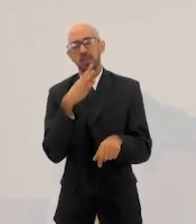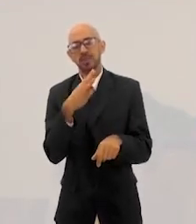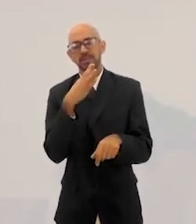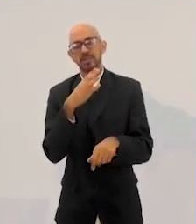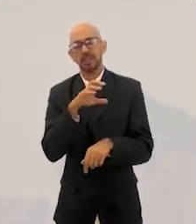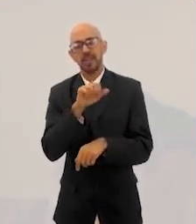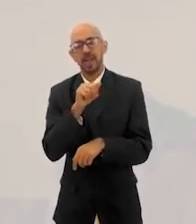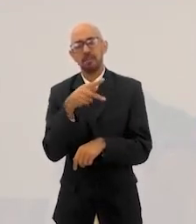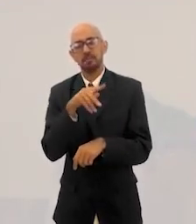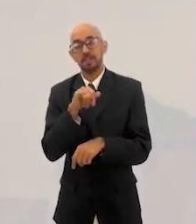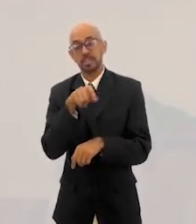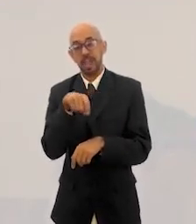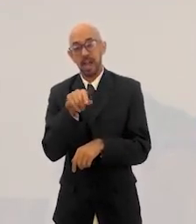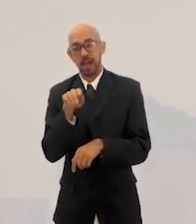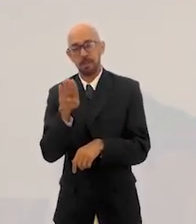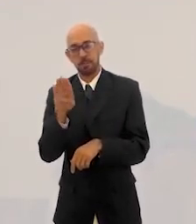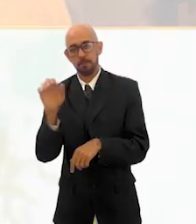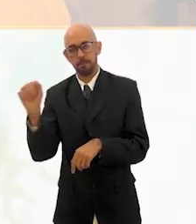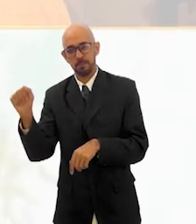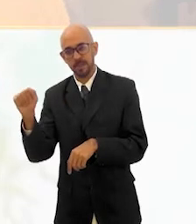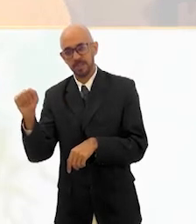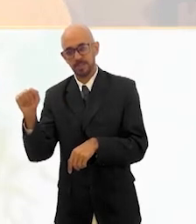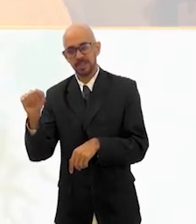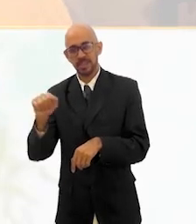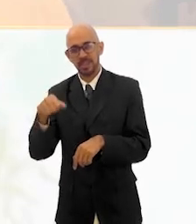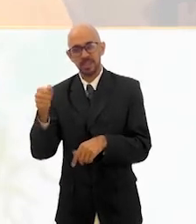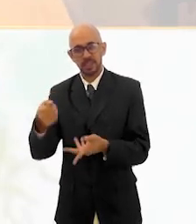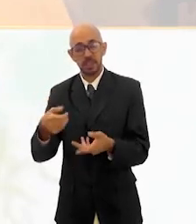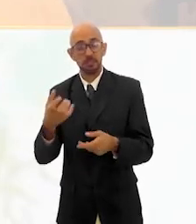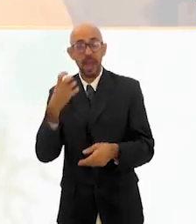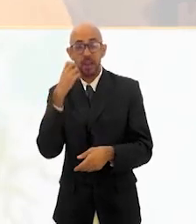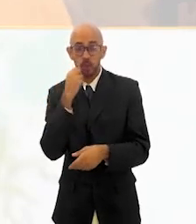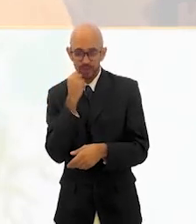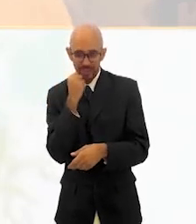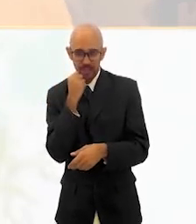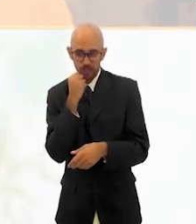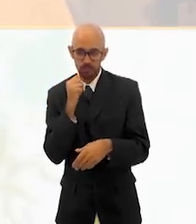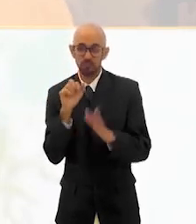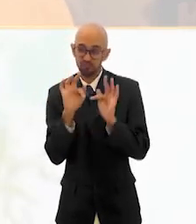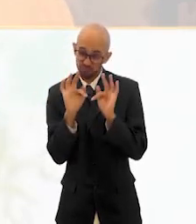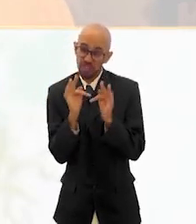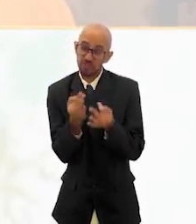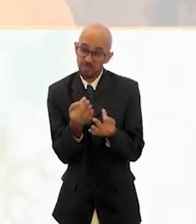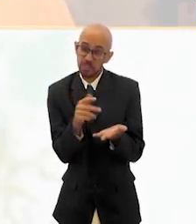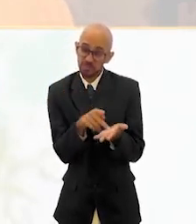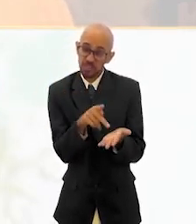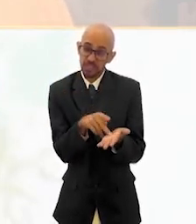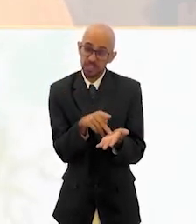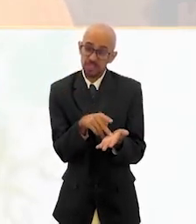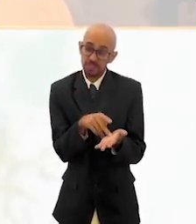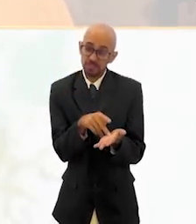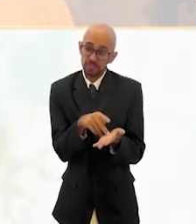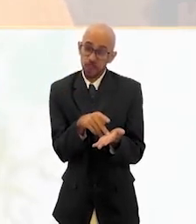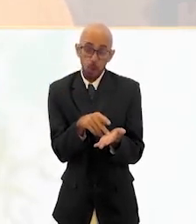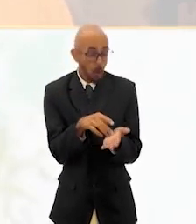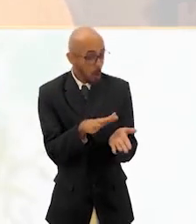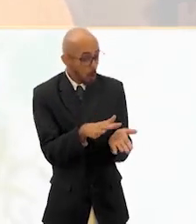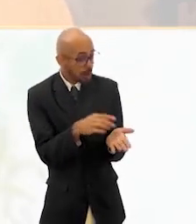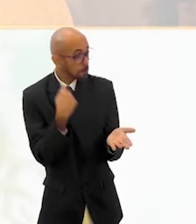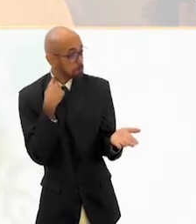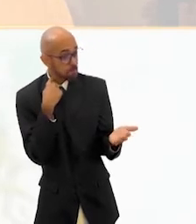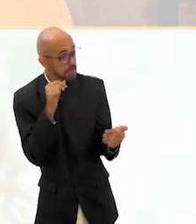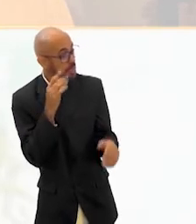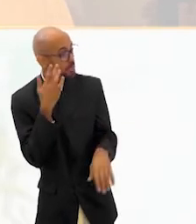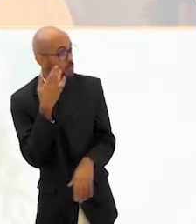lá, me adotaram, né? Tive algumas famílias que me adotaram lá. São É, pessoas assim Minas eu muito não tinha alegres. escrito